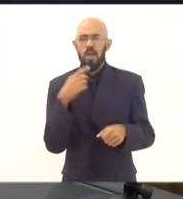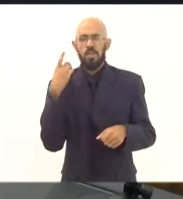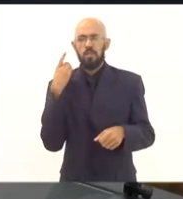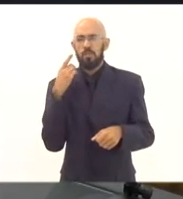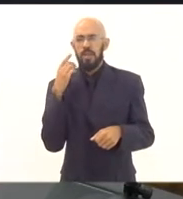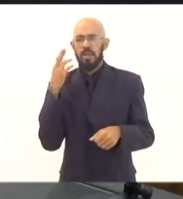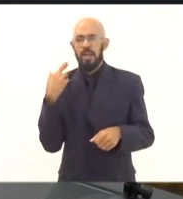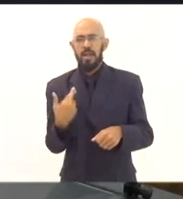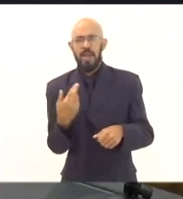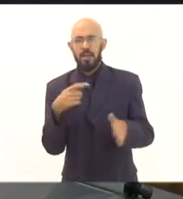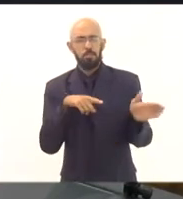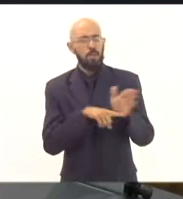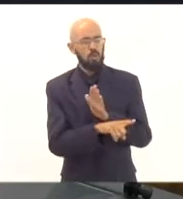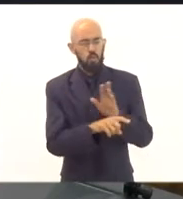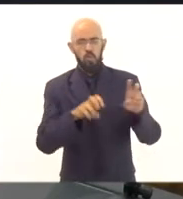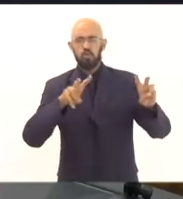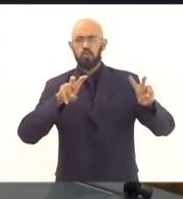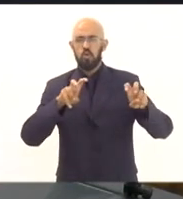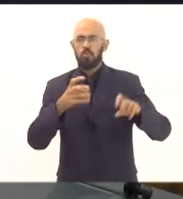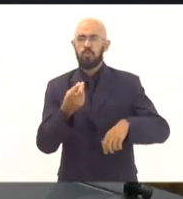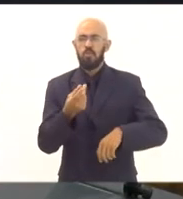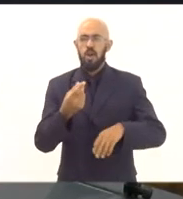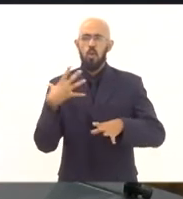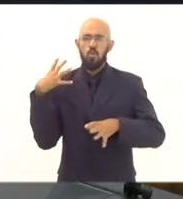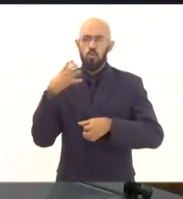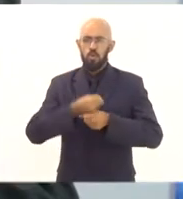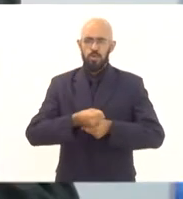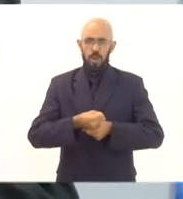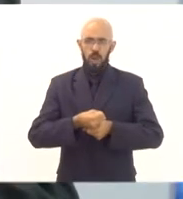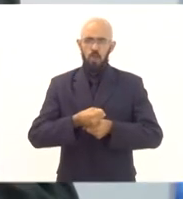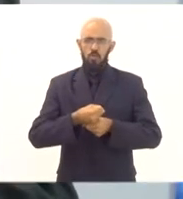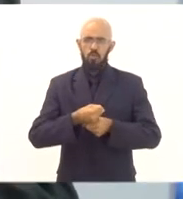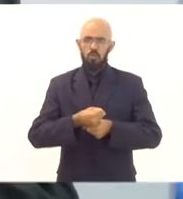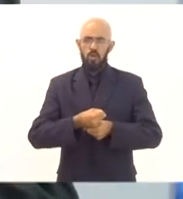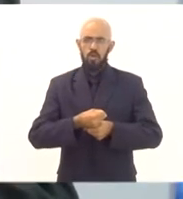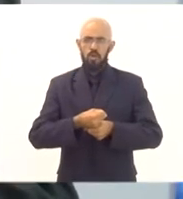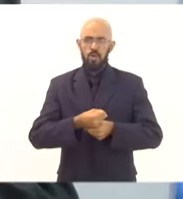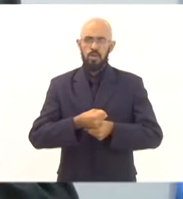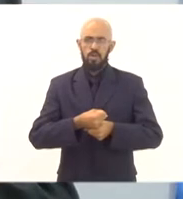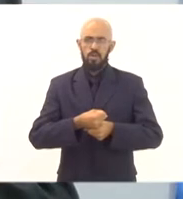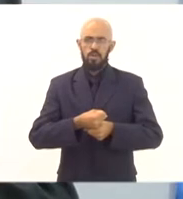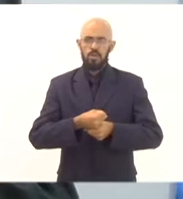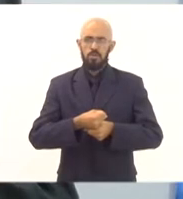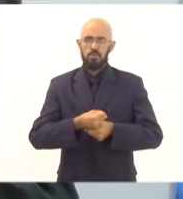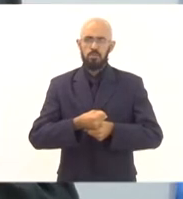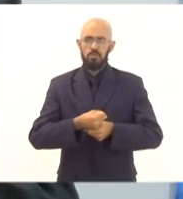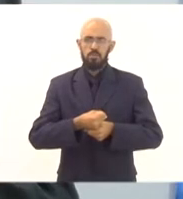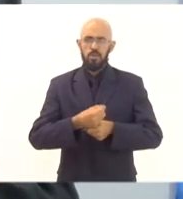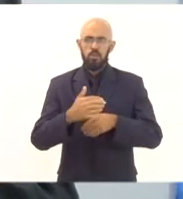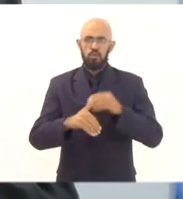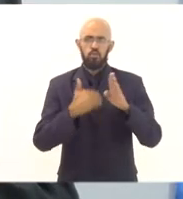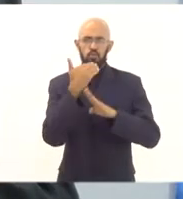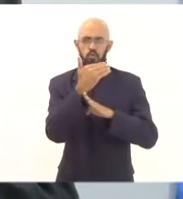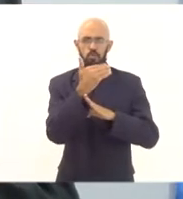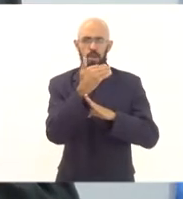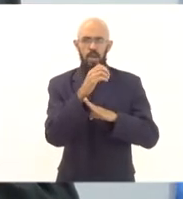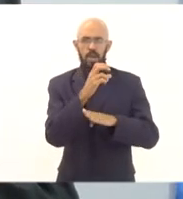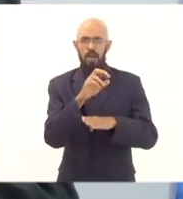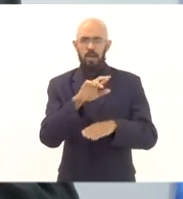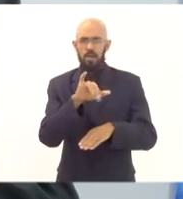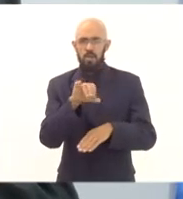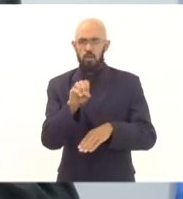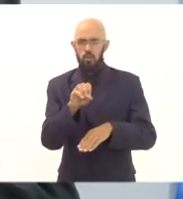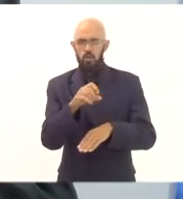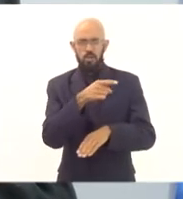perguntou a deputada sobre o valor total que foi disposto até agora pelo pelo super acho que foi a senhora